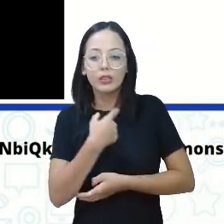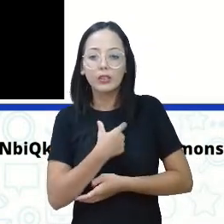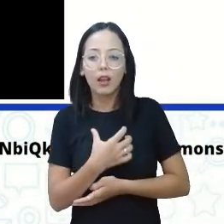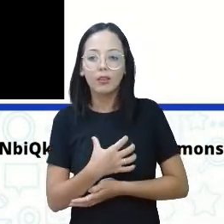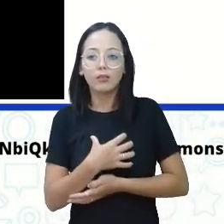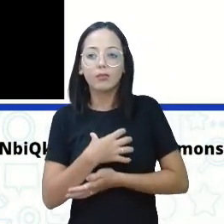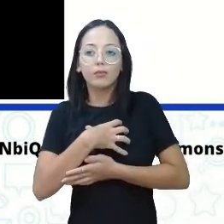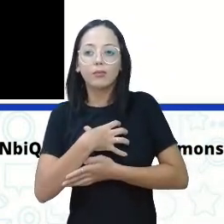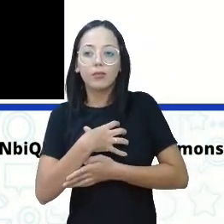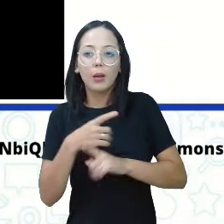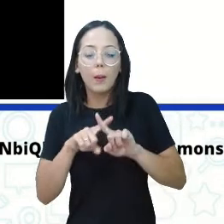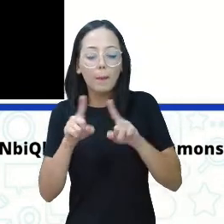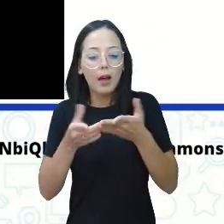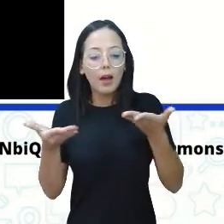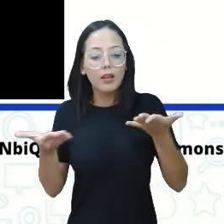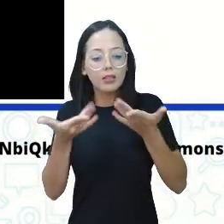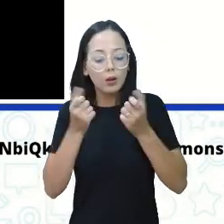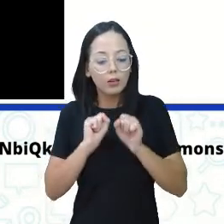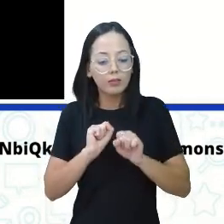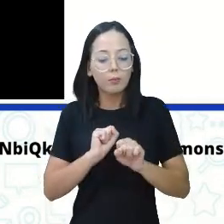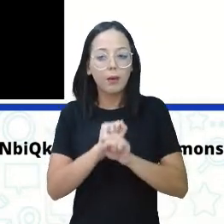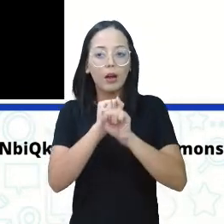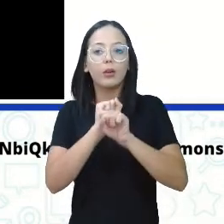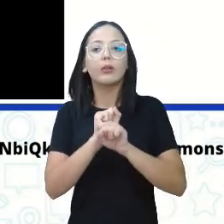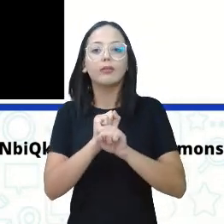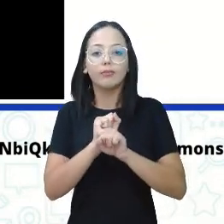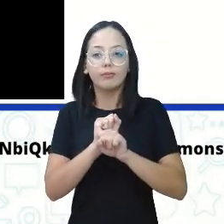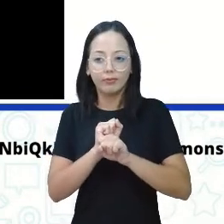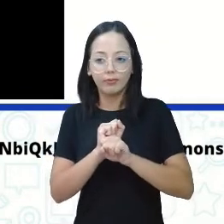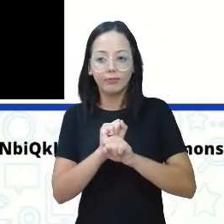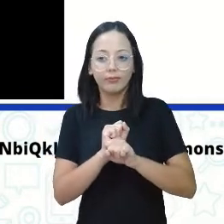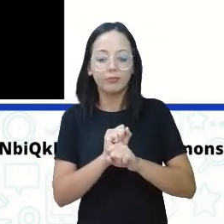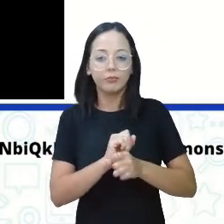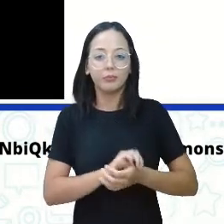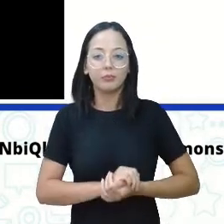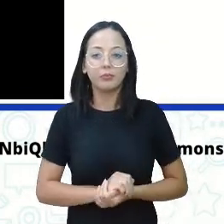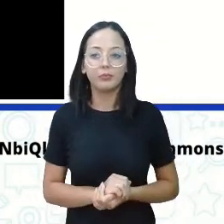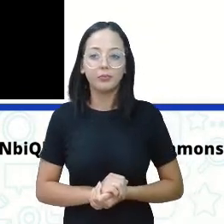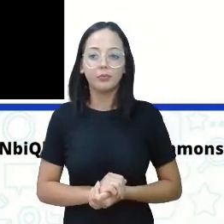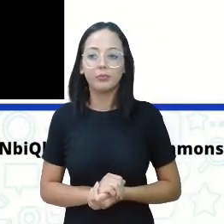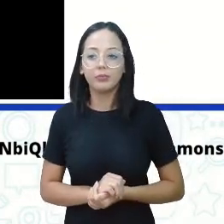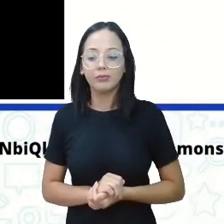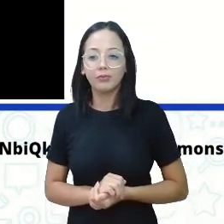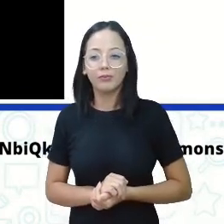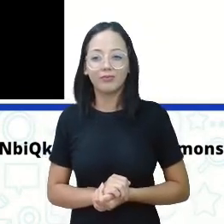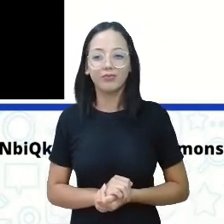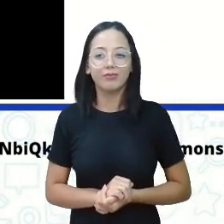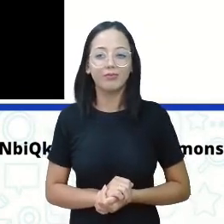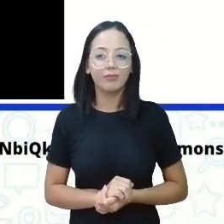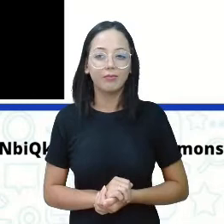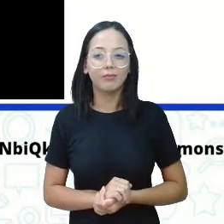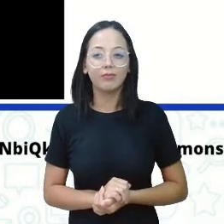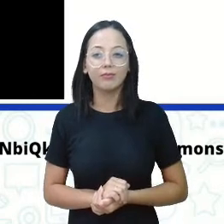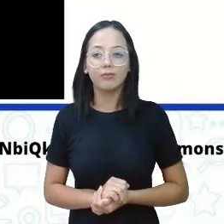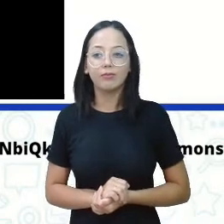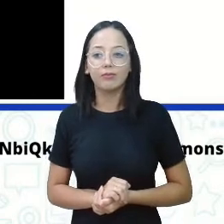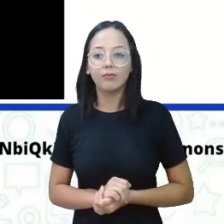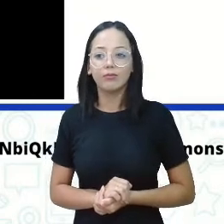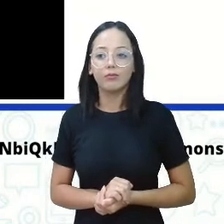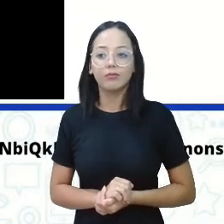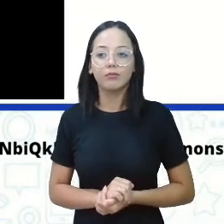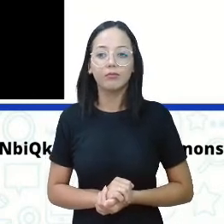estancou de repente. TV Excelsior. Então que cresceu. A gente quer